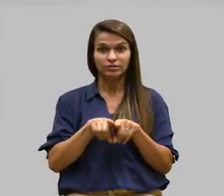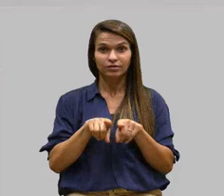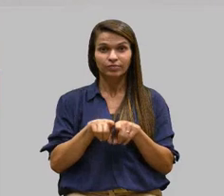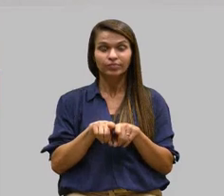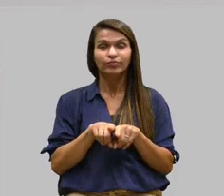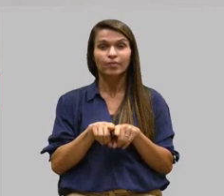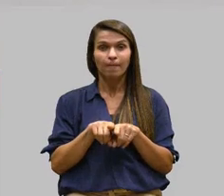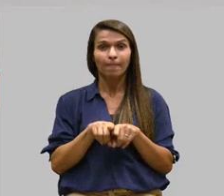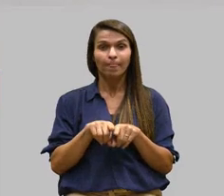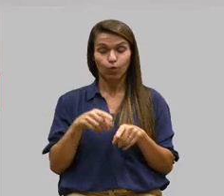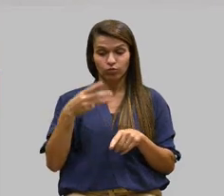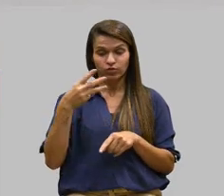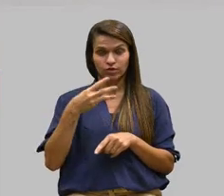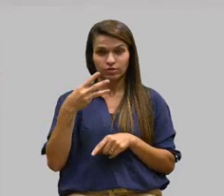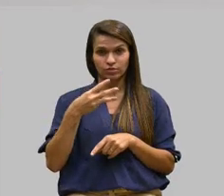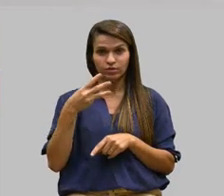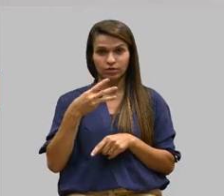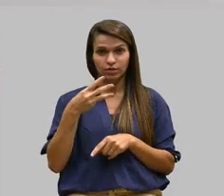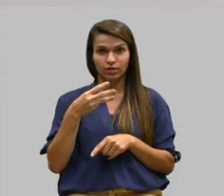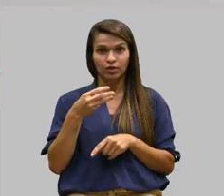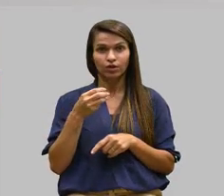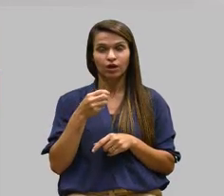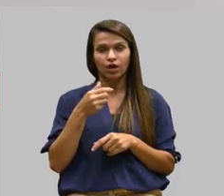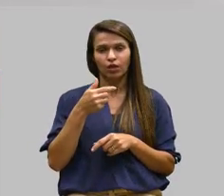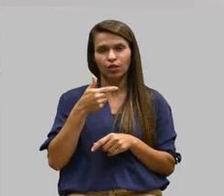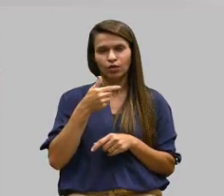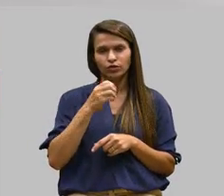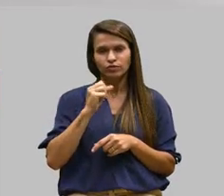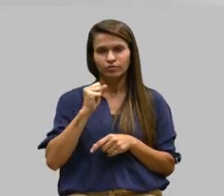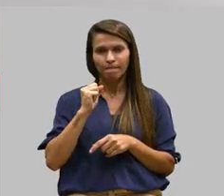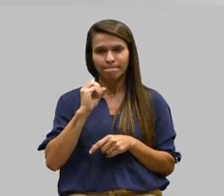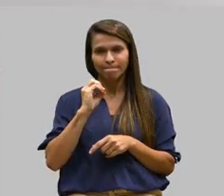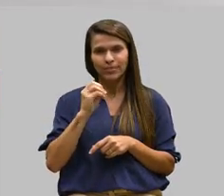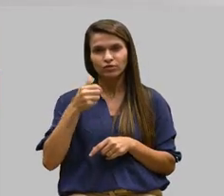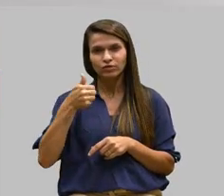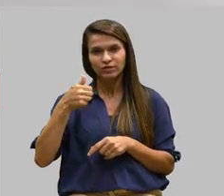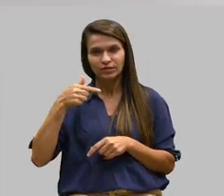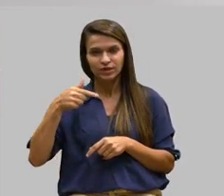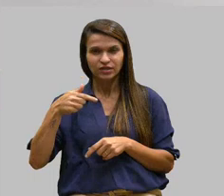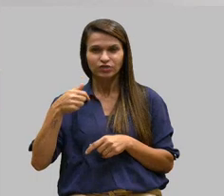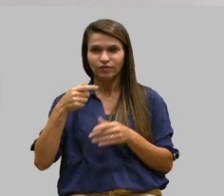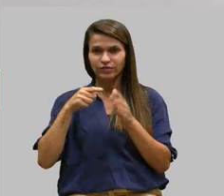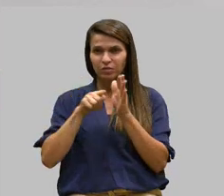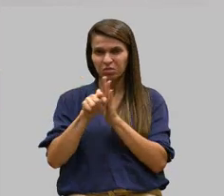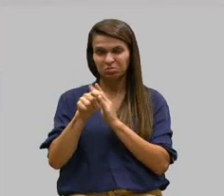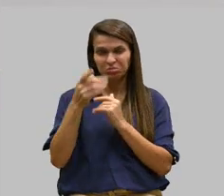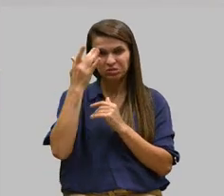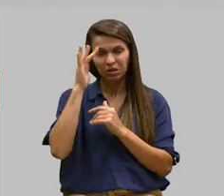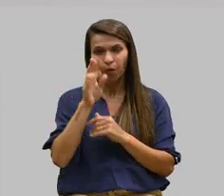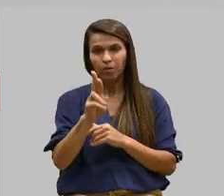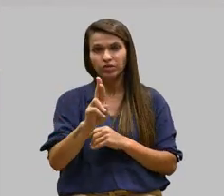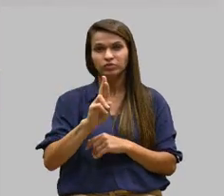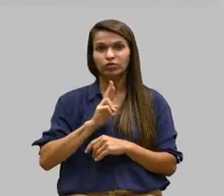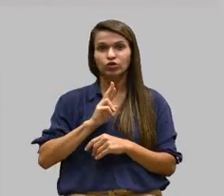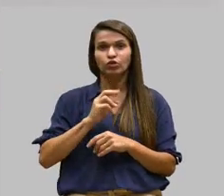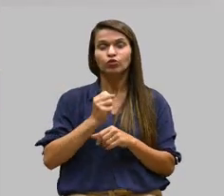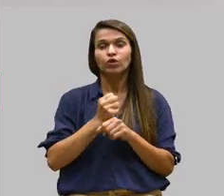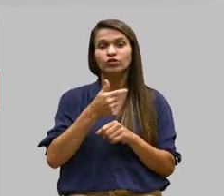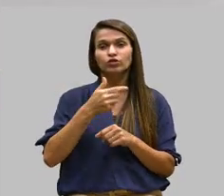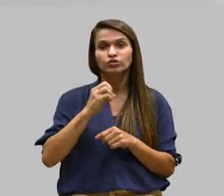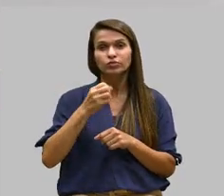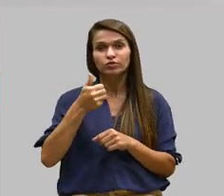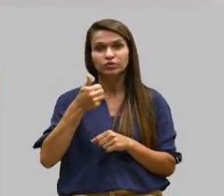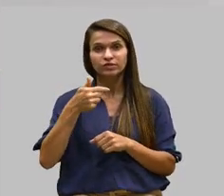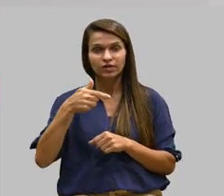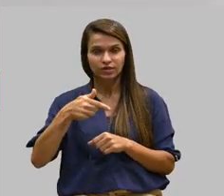com o terceiro setor a 2017 eu vou fazer uma pergunta eu não sei quem poderia me responder que é 2017 a gente criou um